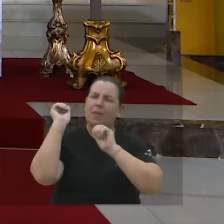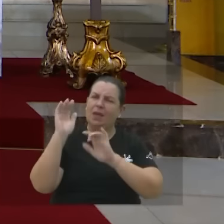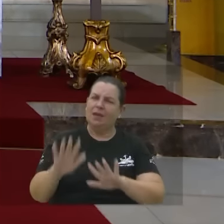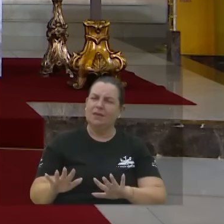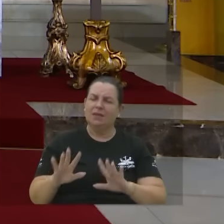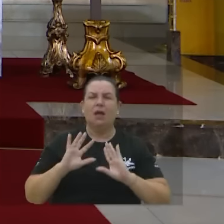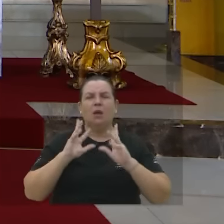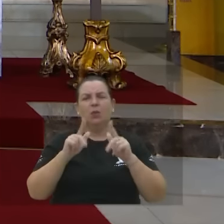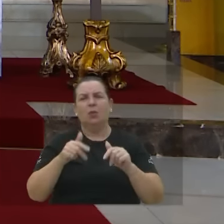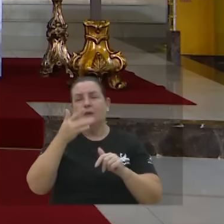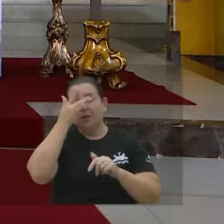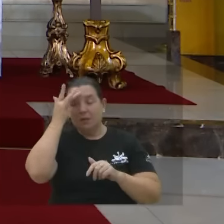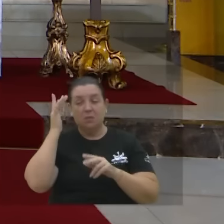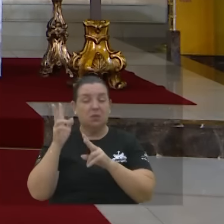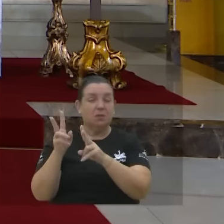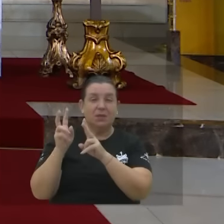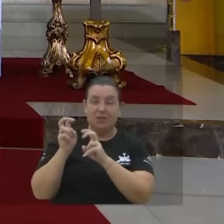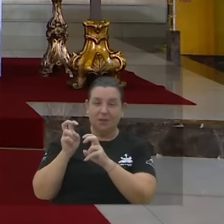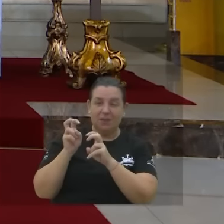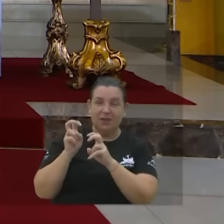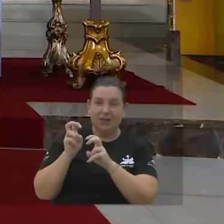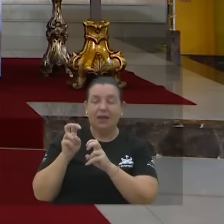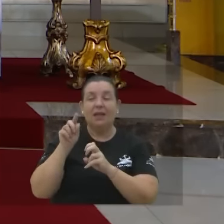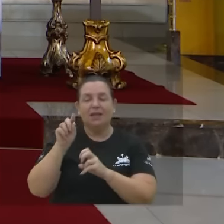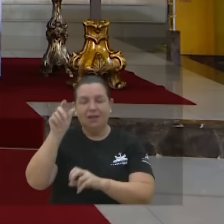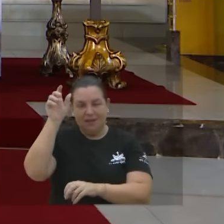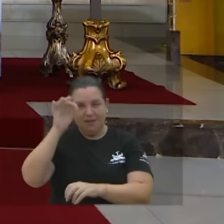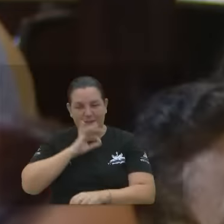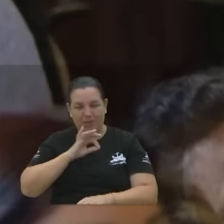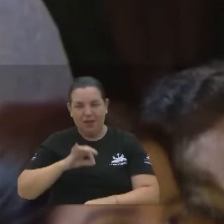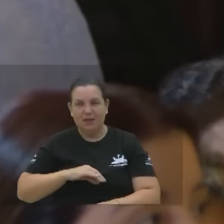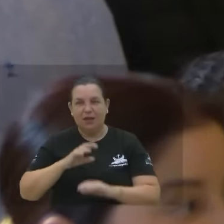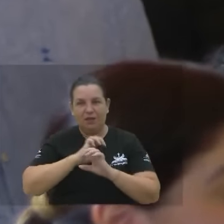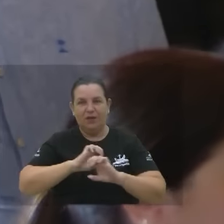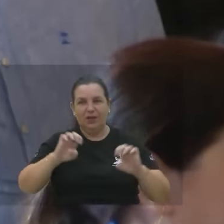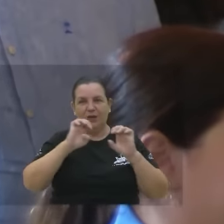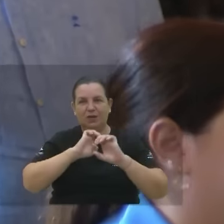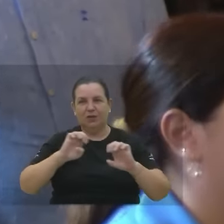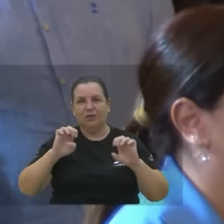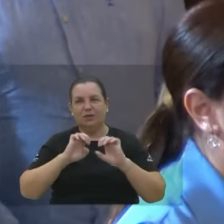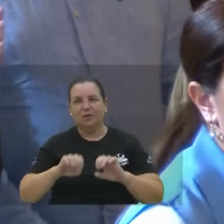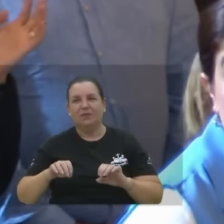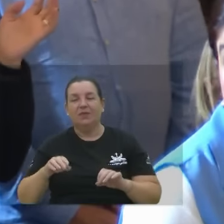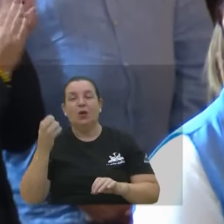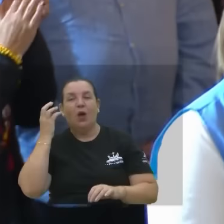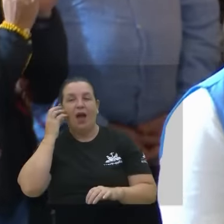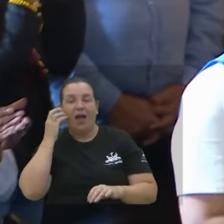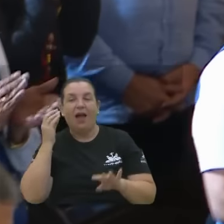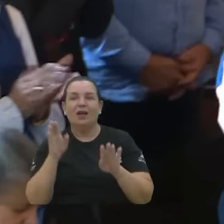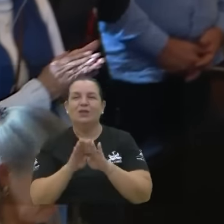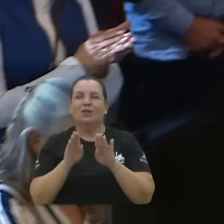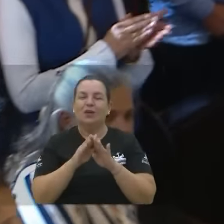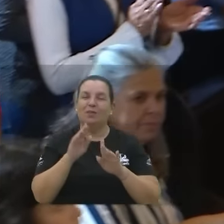todo mundo a perceber, que esse padre evangeliza no rádio e na